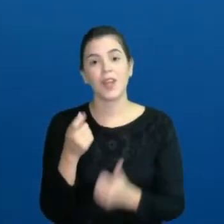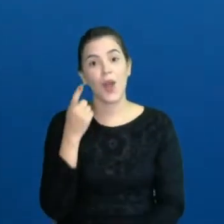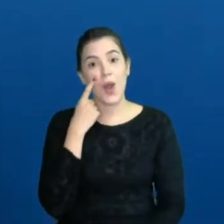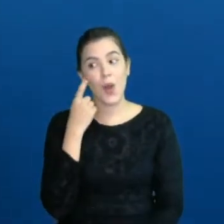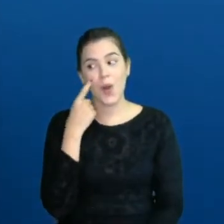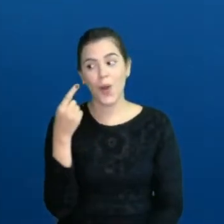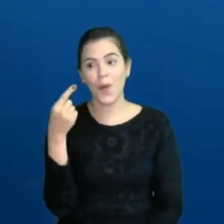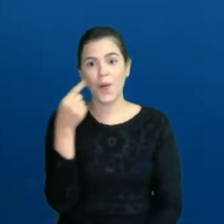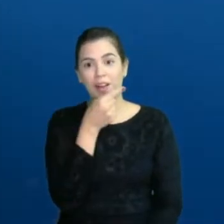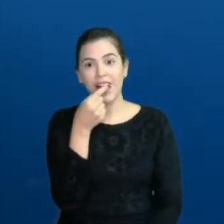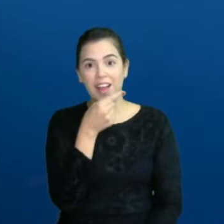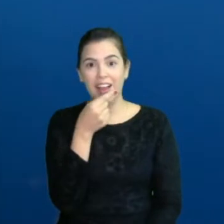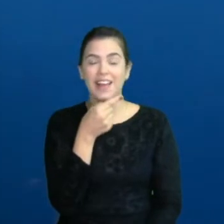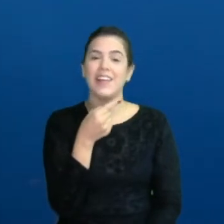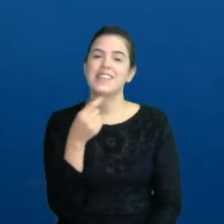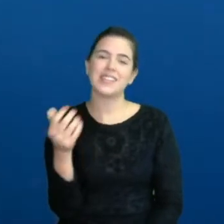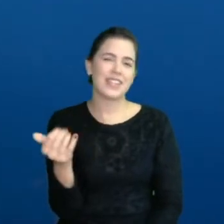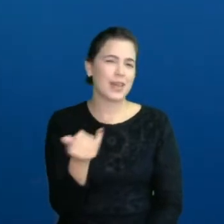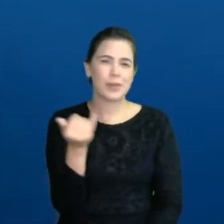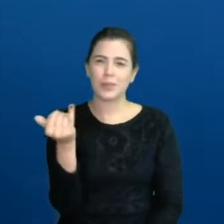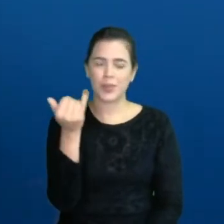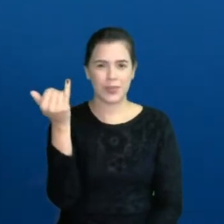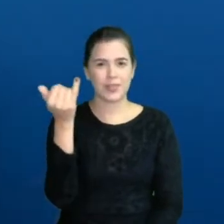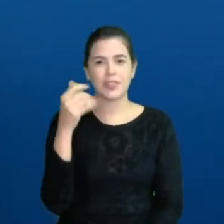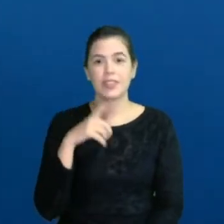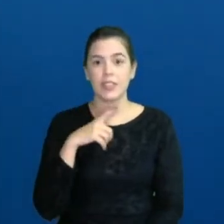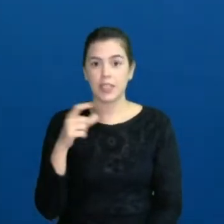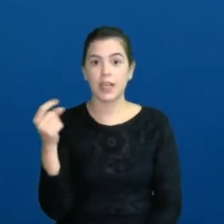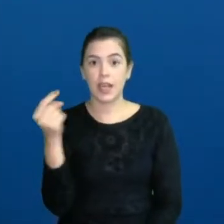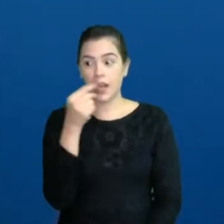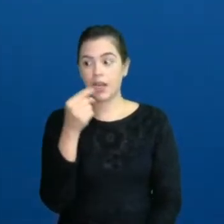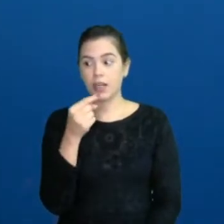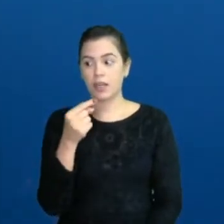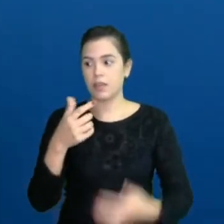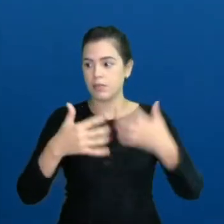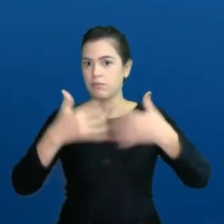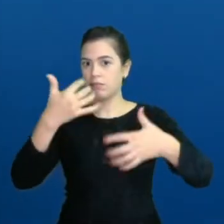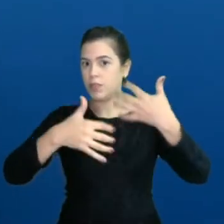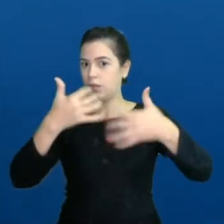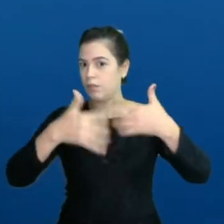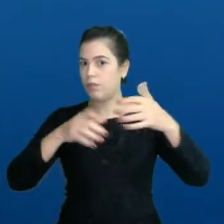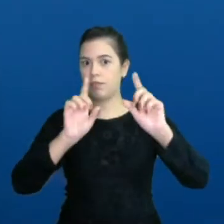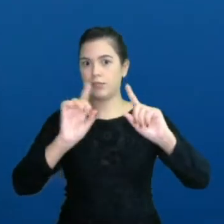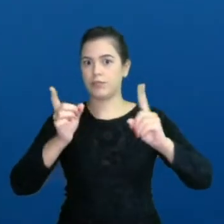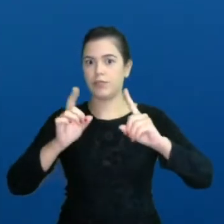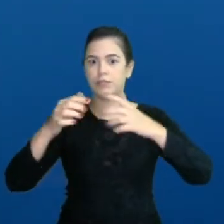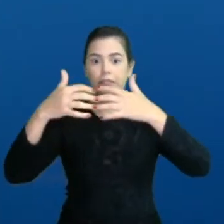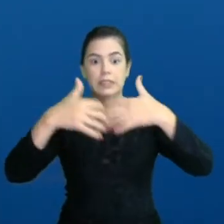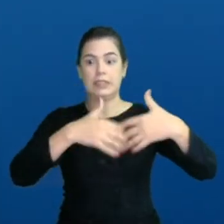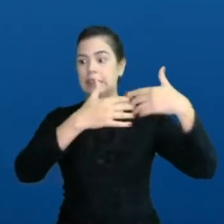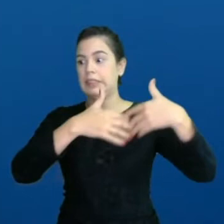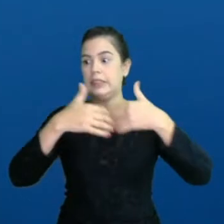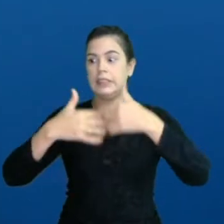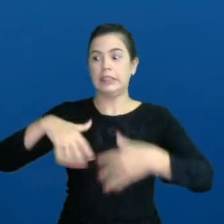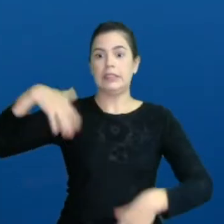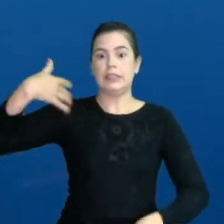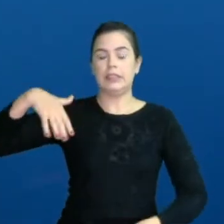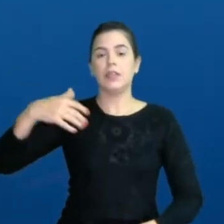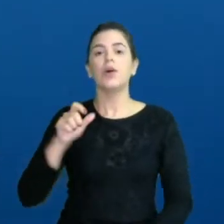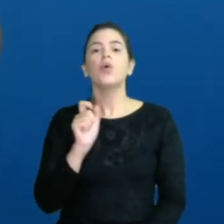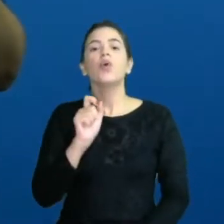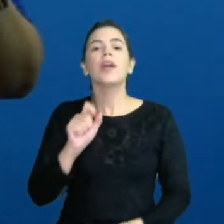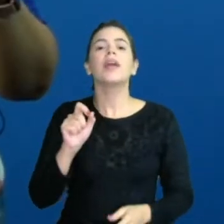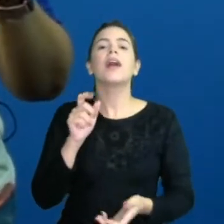Olha, isso é importante. Tem aqui, ó, não confunda. Olha a carinha da menininha ali. O que que acontece?